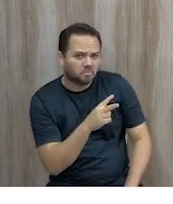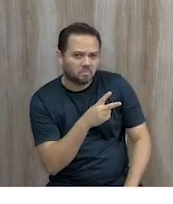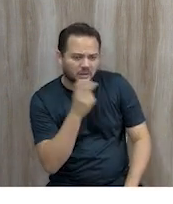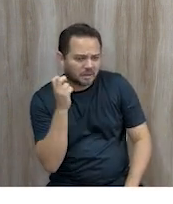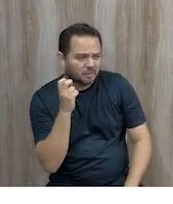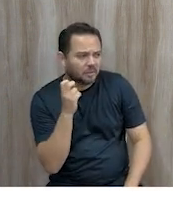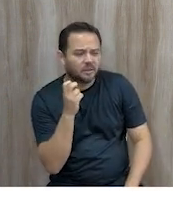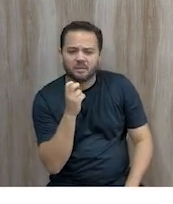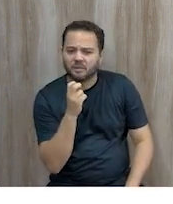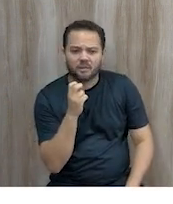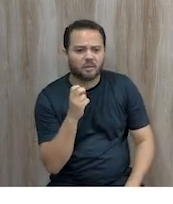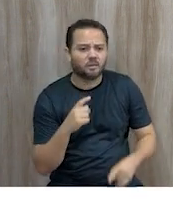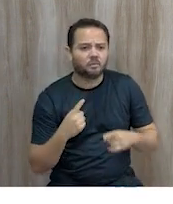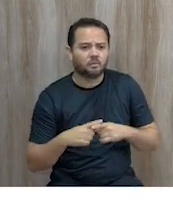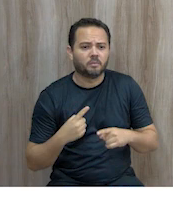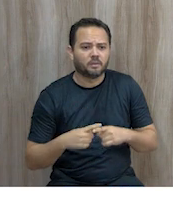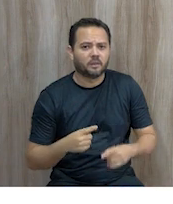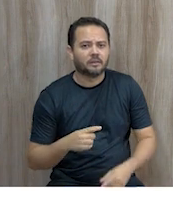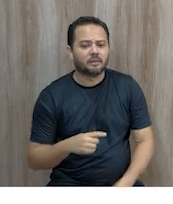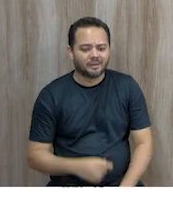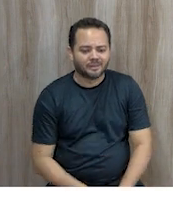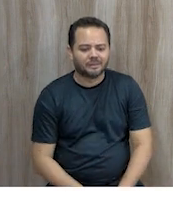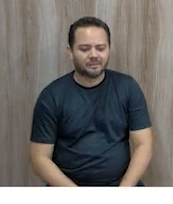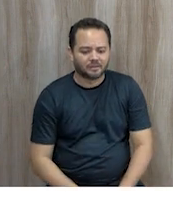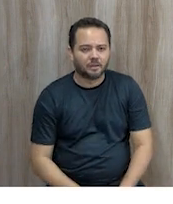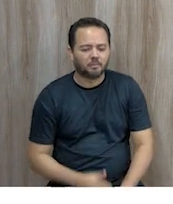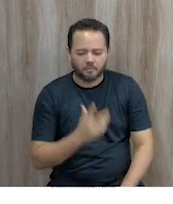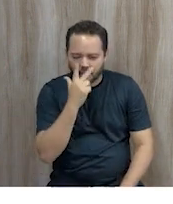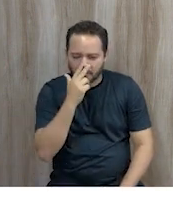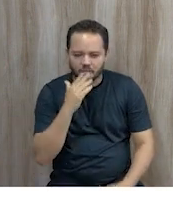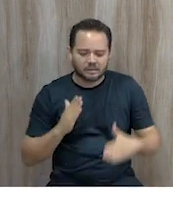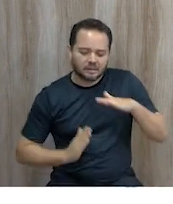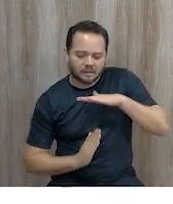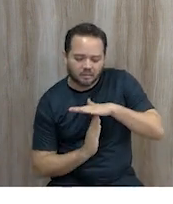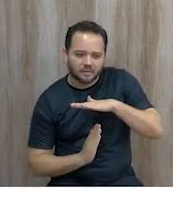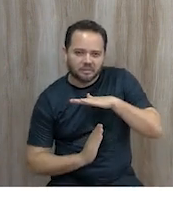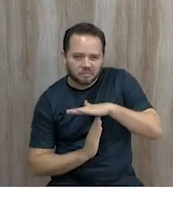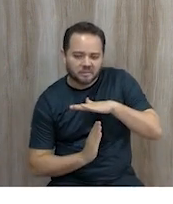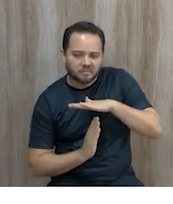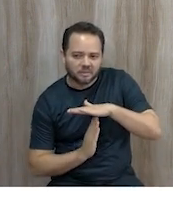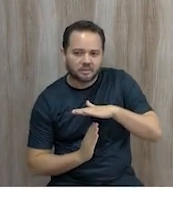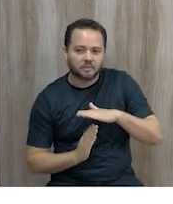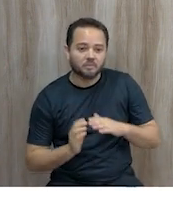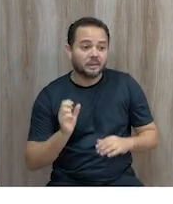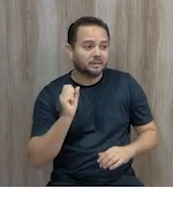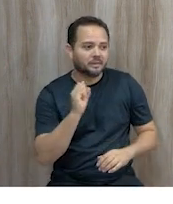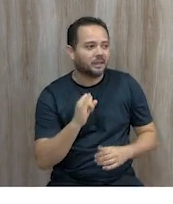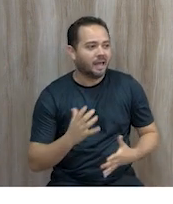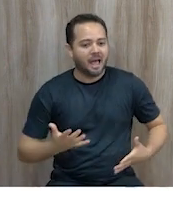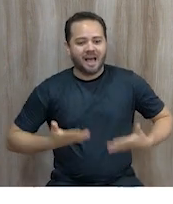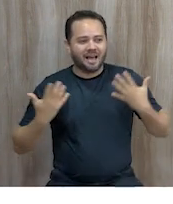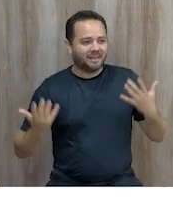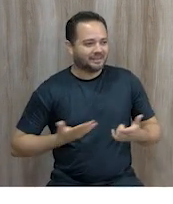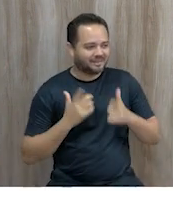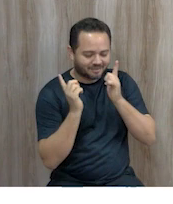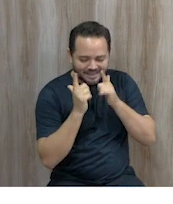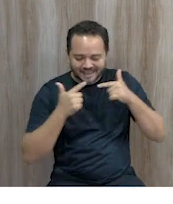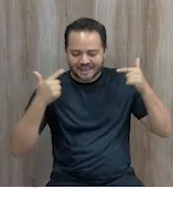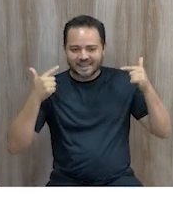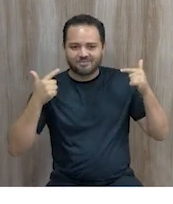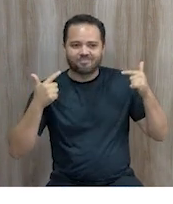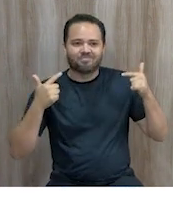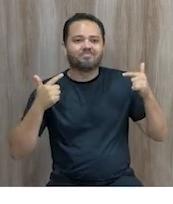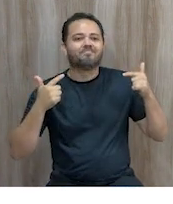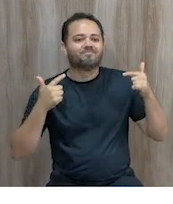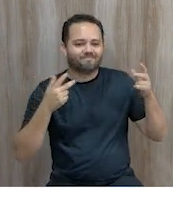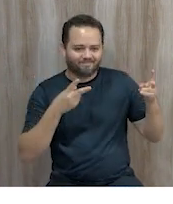raiz, porque ela está tão condicionada a esse sorriso social, mas quando ela dá um sorriso espontâneo, a gente consegue